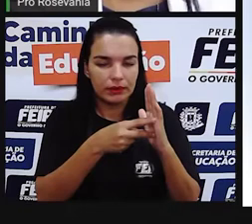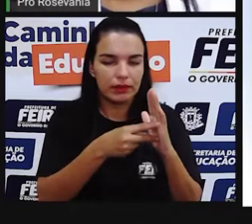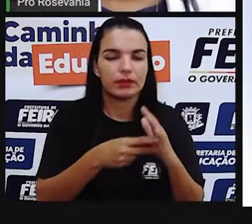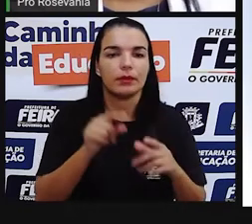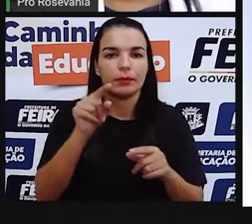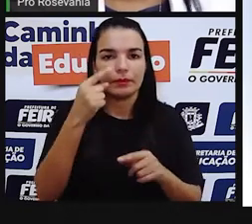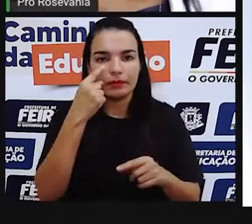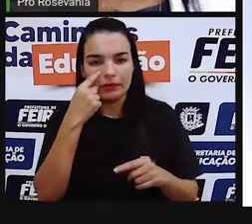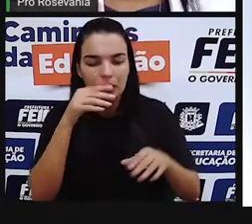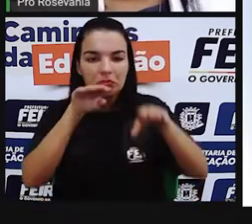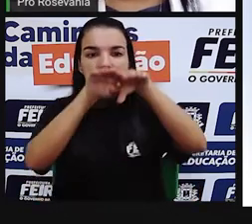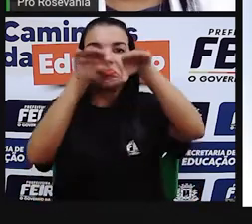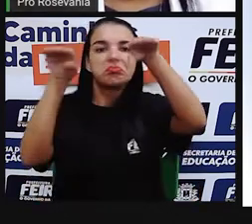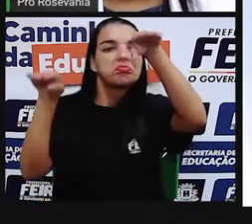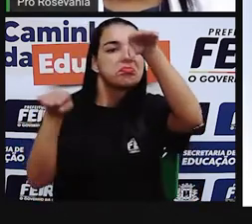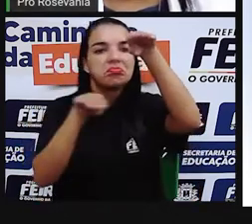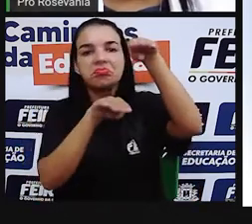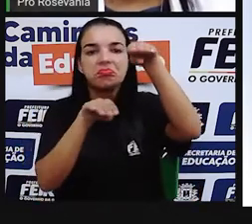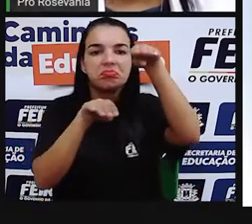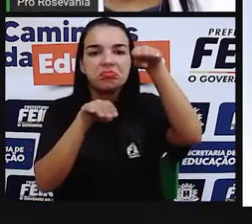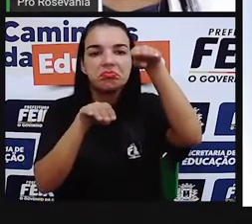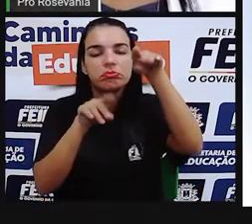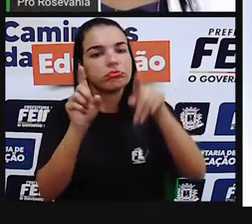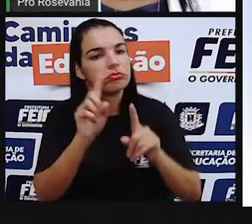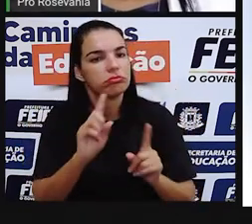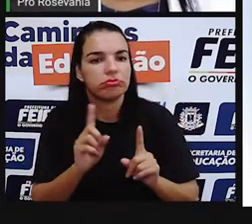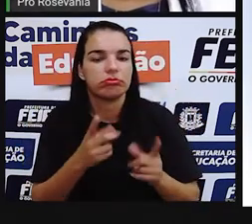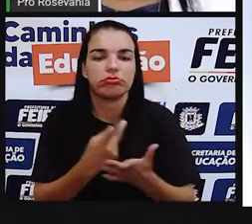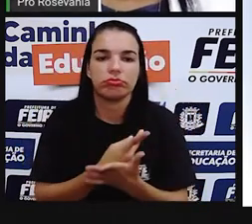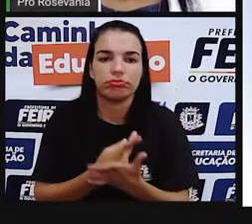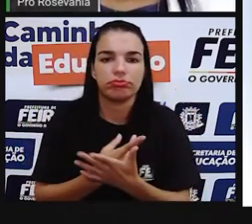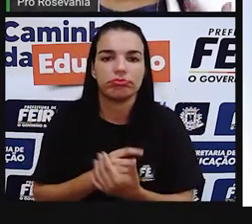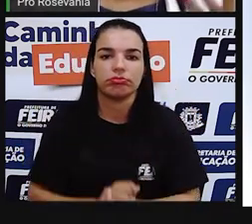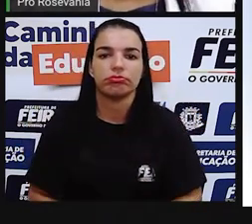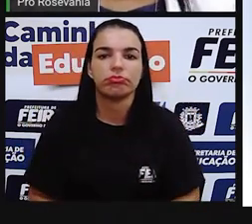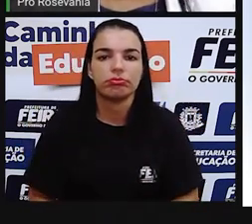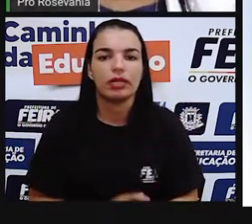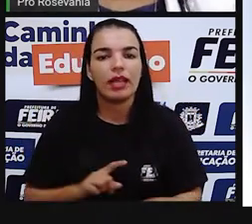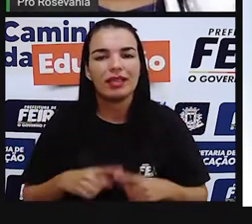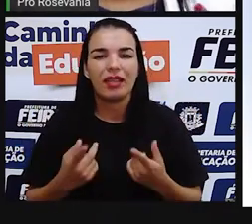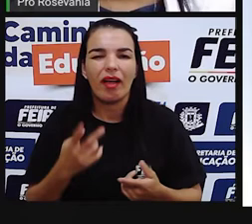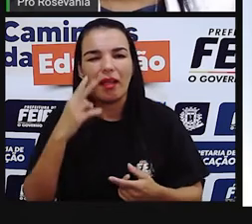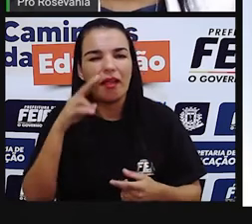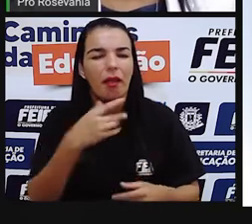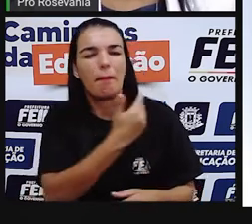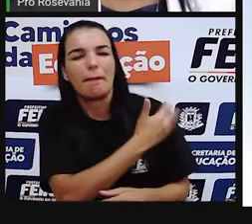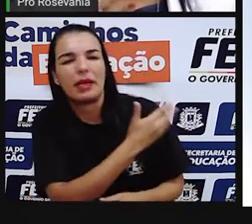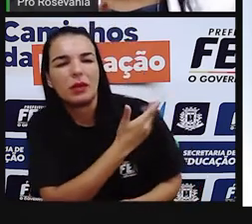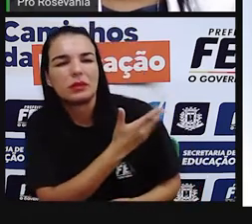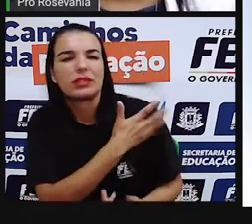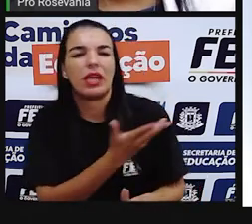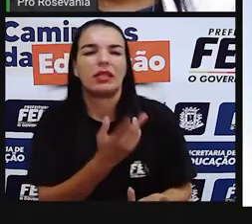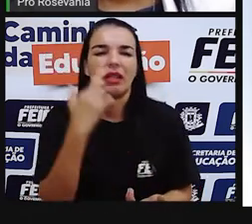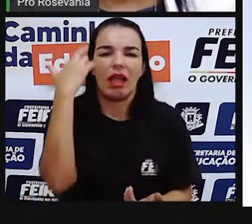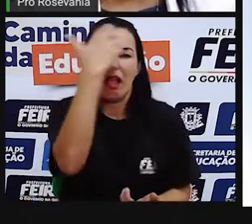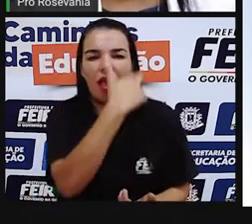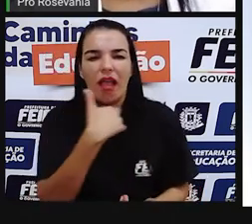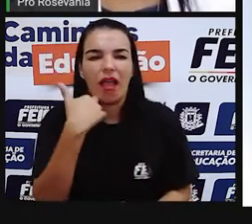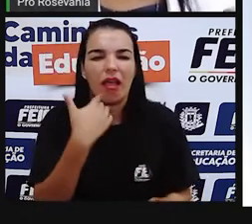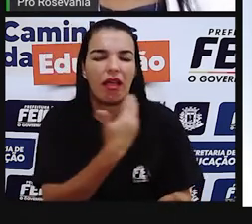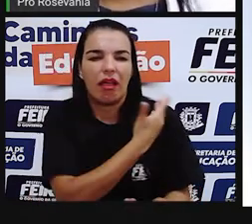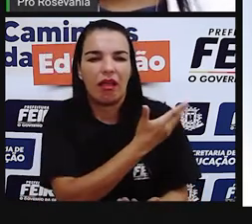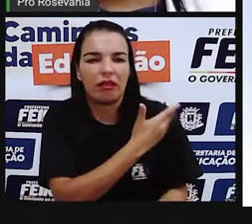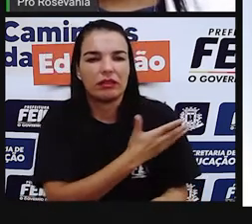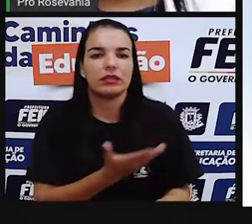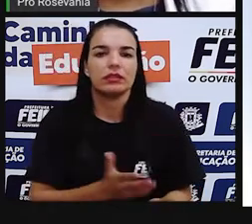de superioridade e menosprezar o outro. E aí entra toda a questão de preconceito, de racismo, que é a questão da